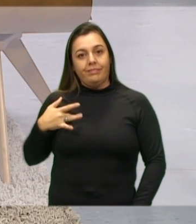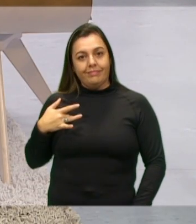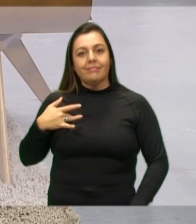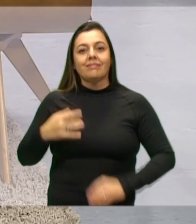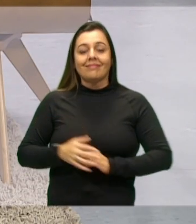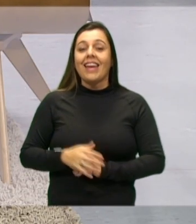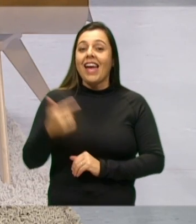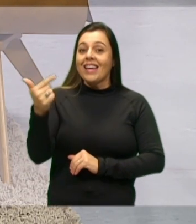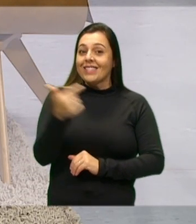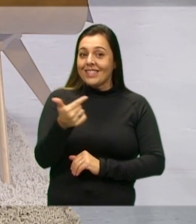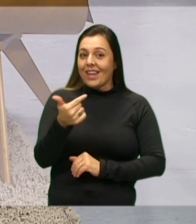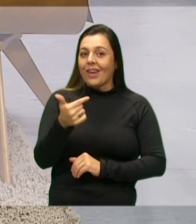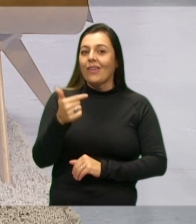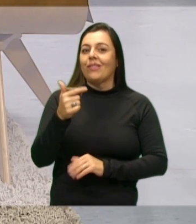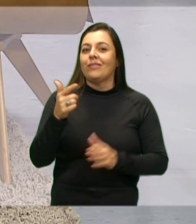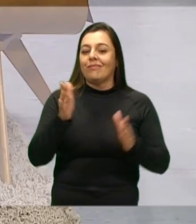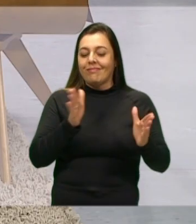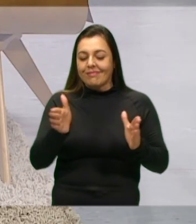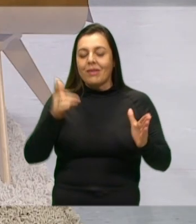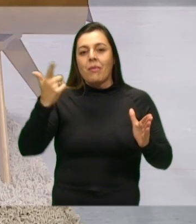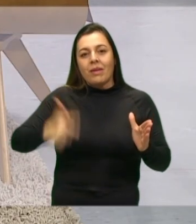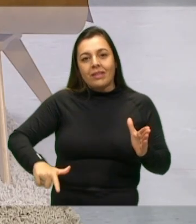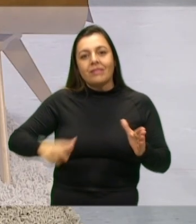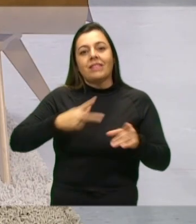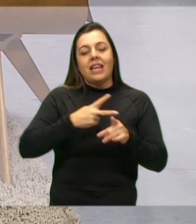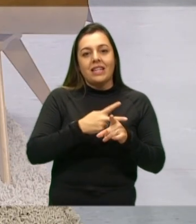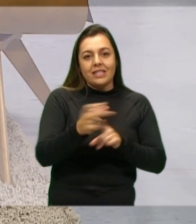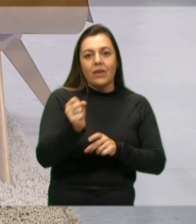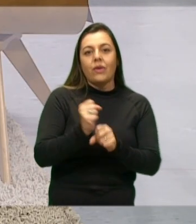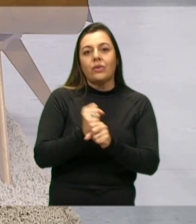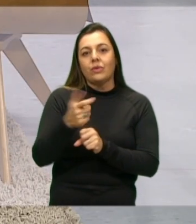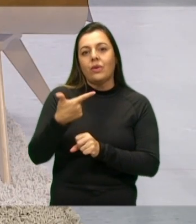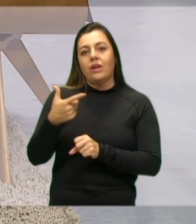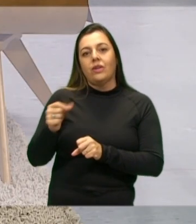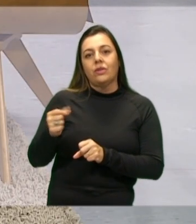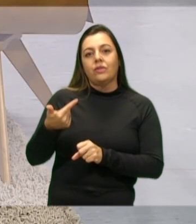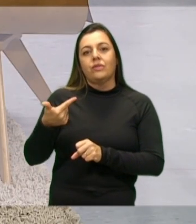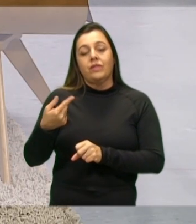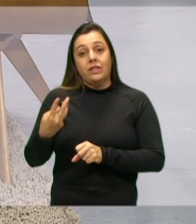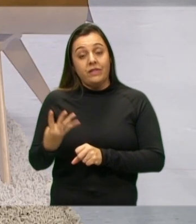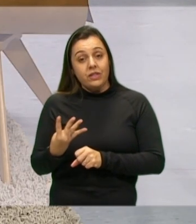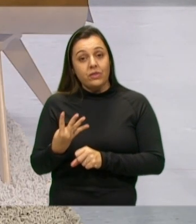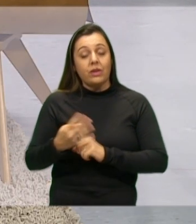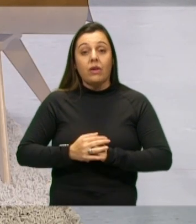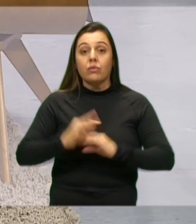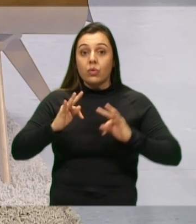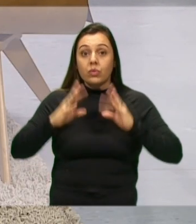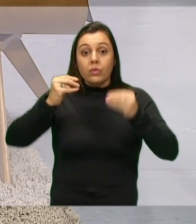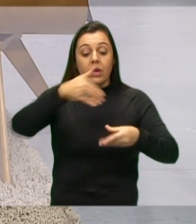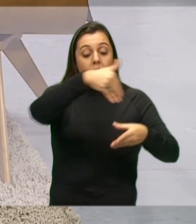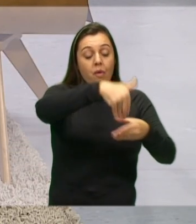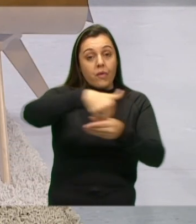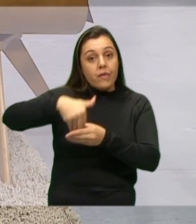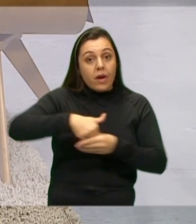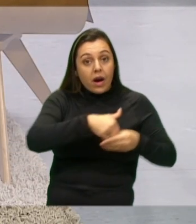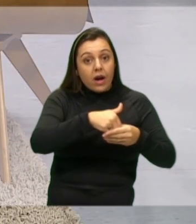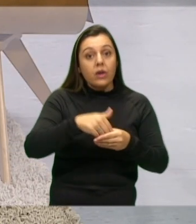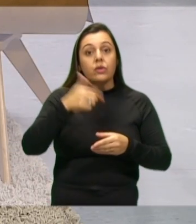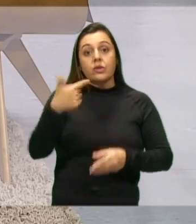pela segunda vez se elegeu no ano de 2024 com o total de votos de